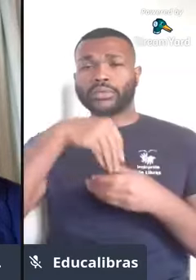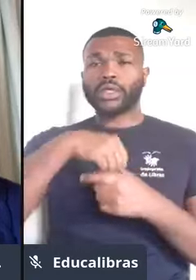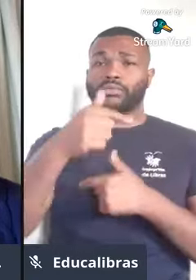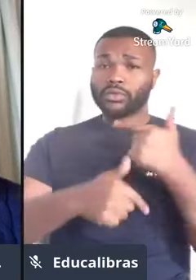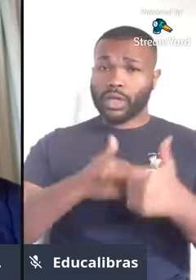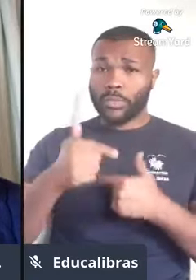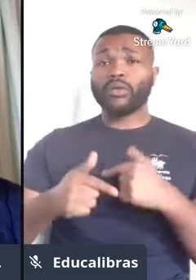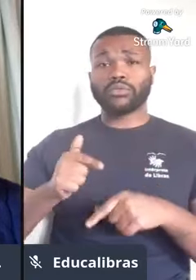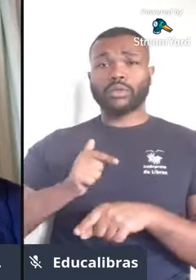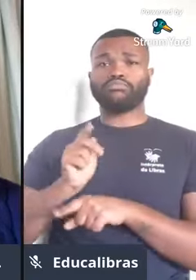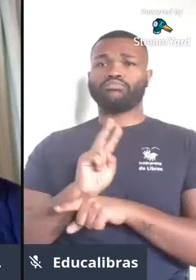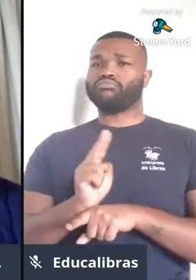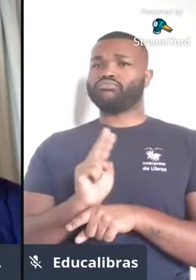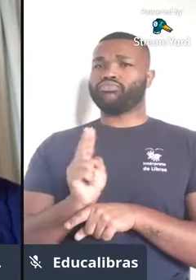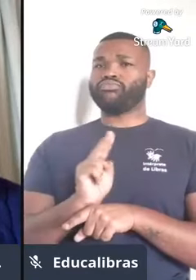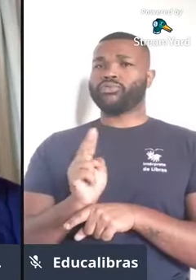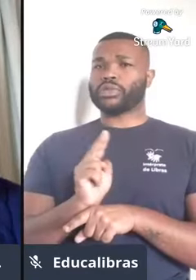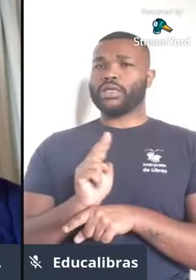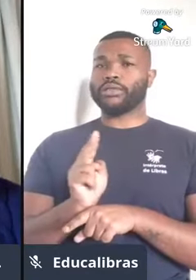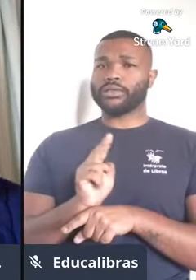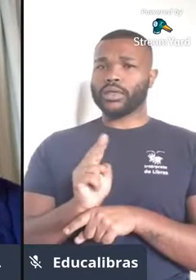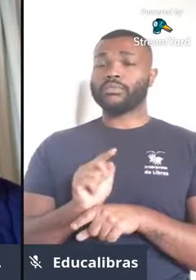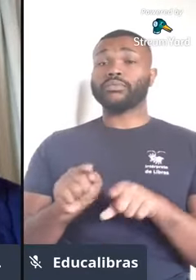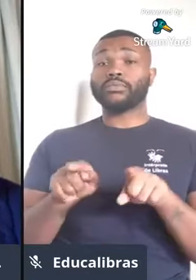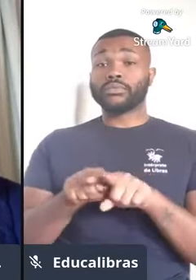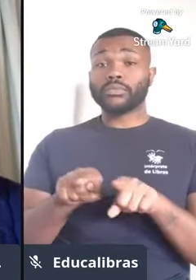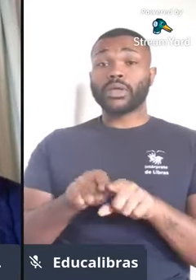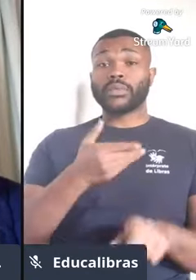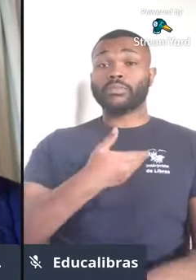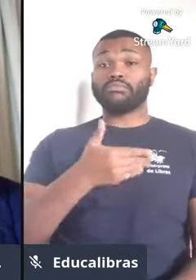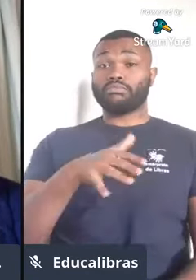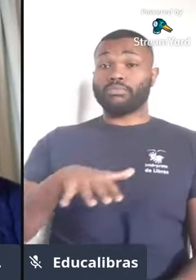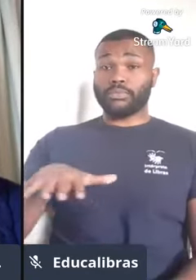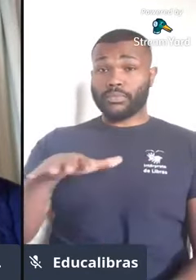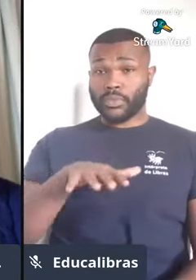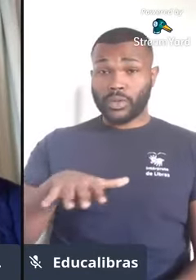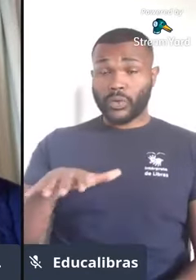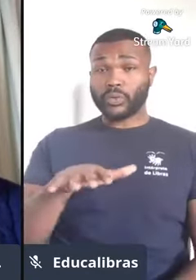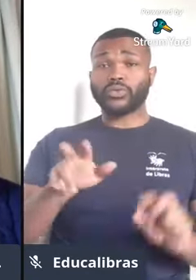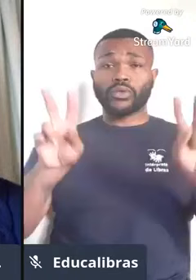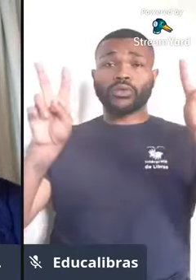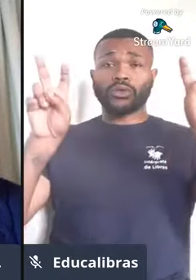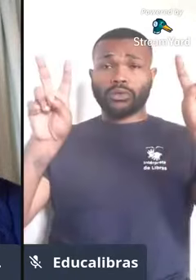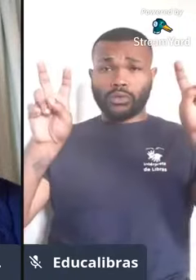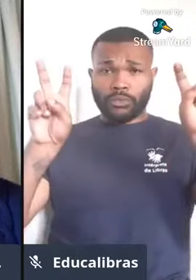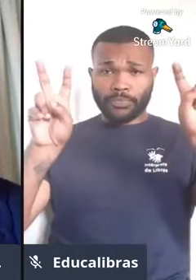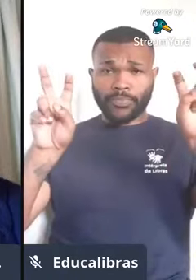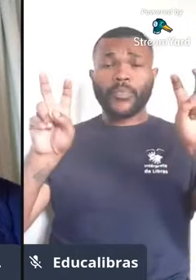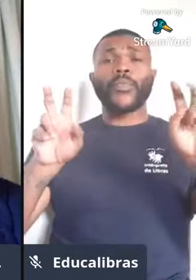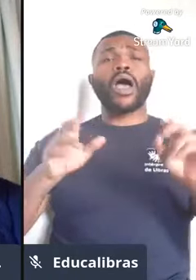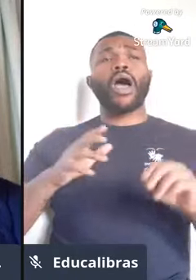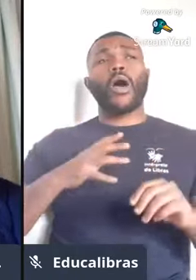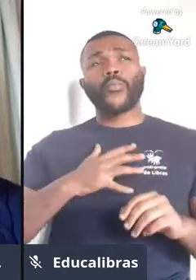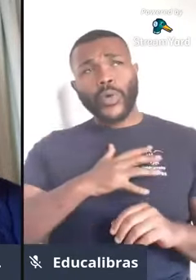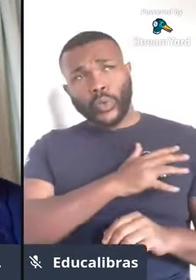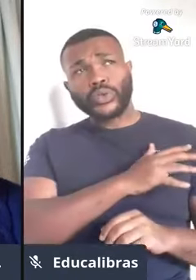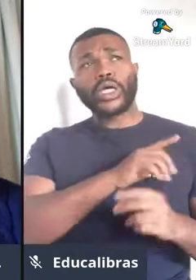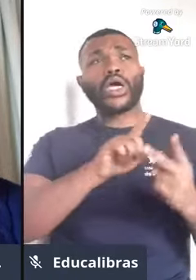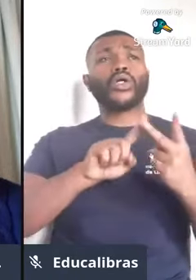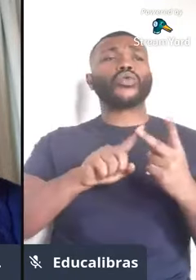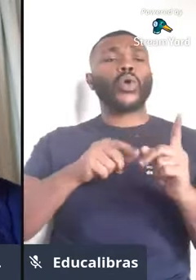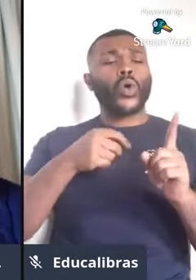mas também de outros colegas que tratam dessas questões, né, relacionadas aos preconceitos e aos assédios de um modo